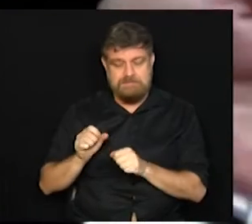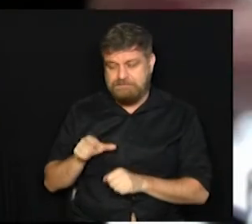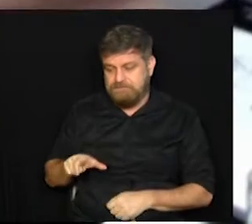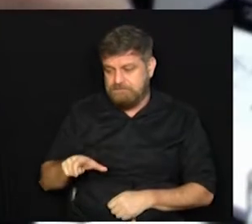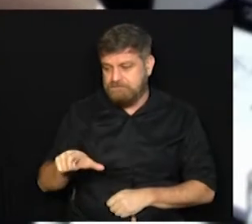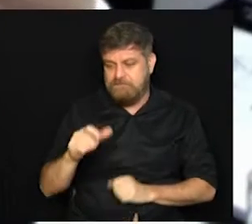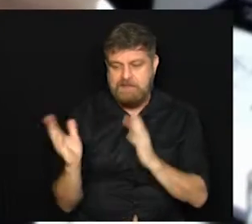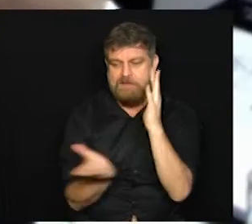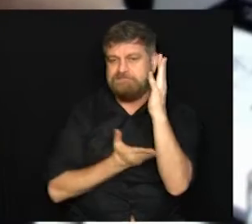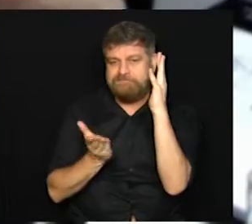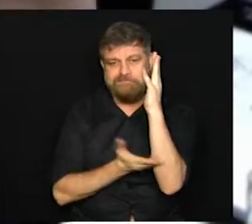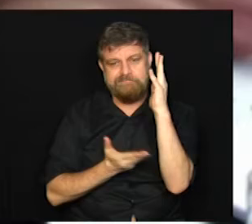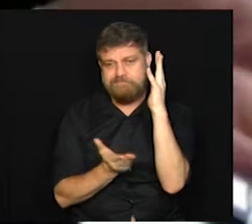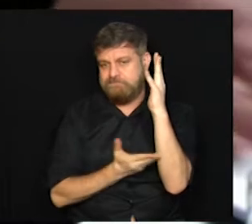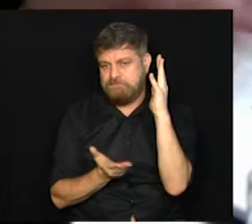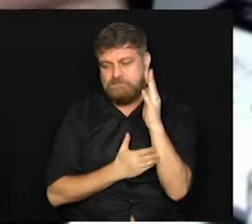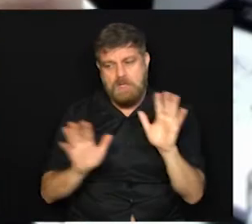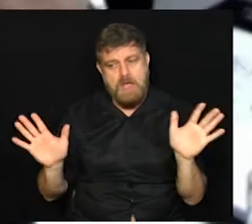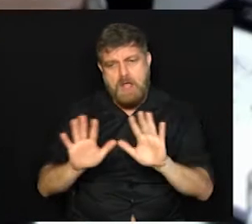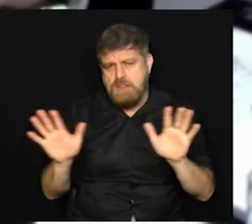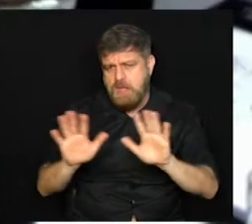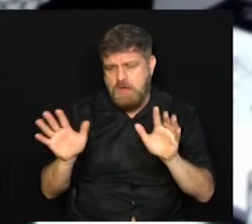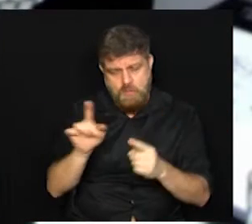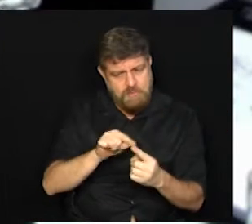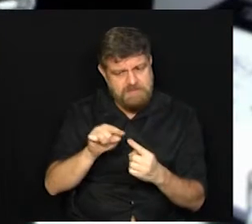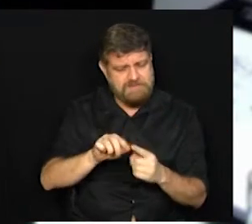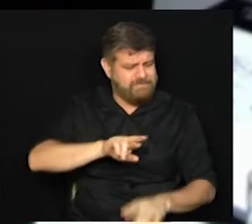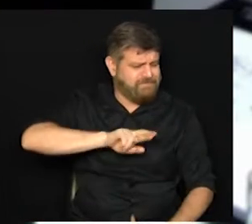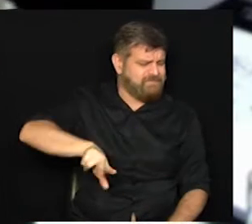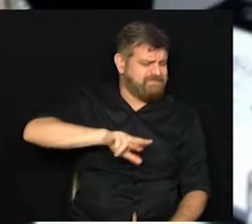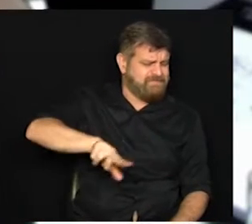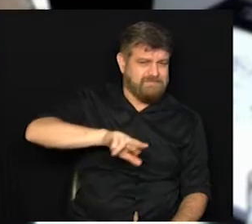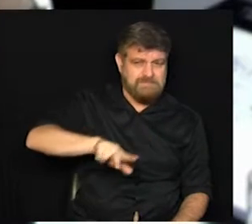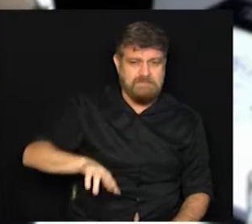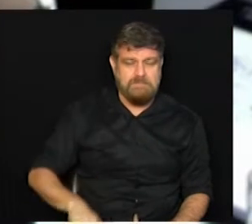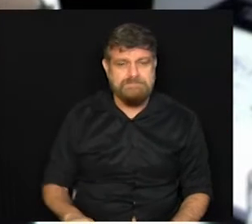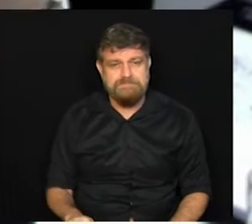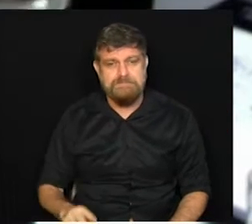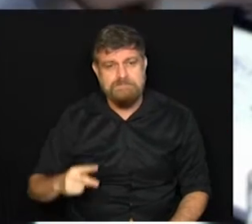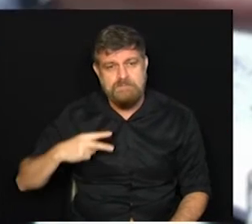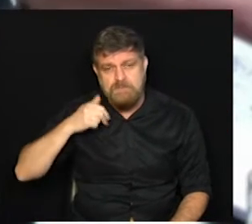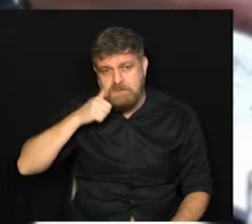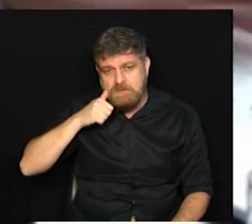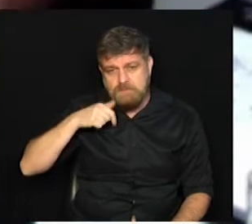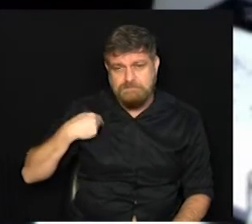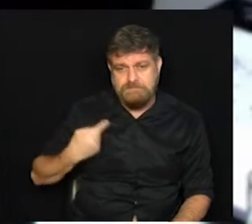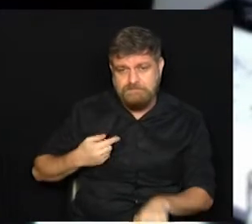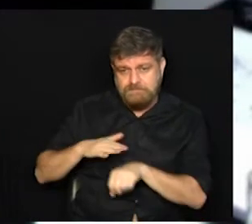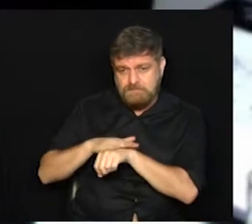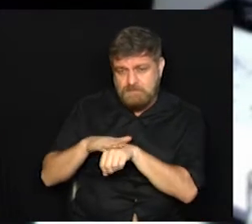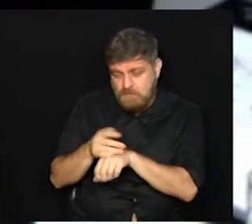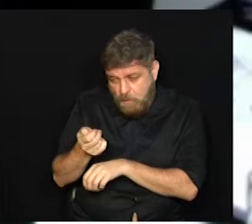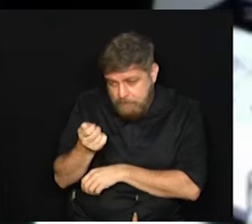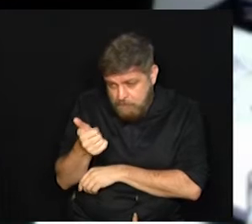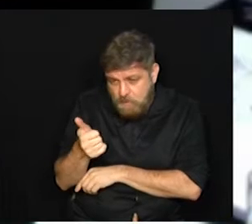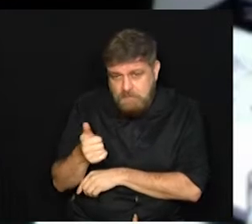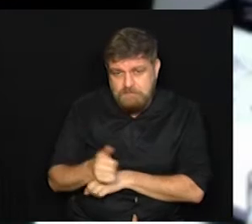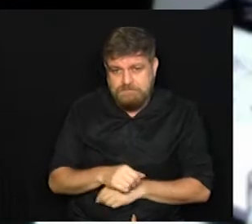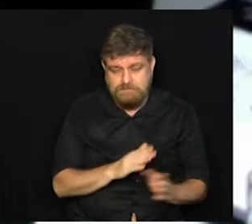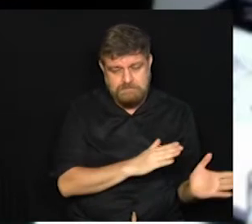destruir árvore, né? Esse não é o nosso objetivo. E, vereadora, a gente já se falou, talvez a gente se falou pouco, né? No